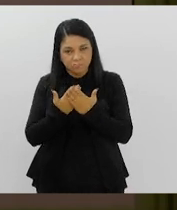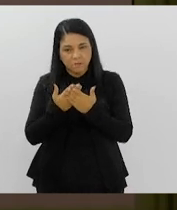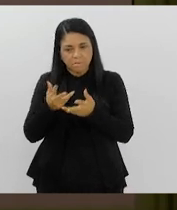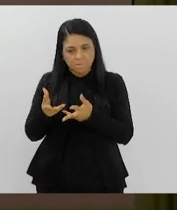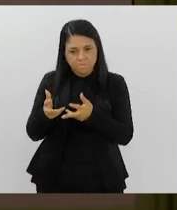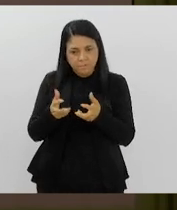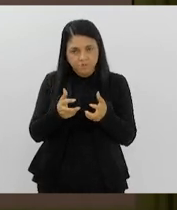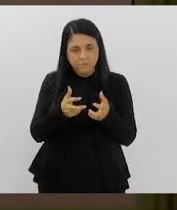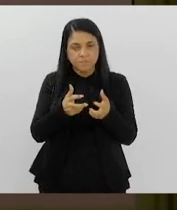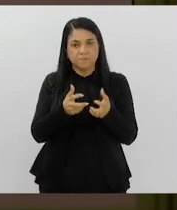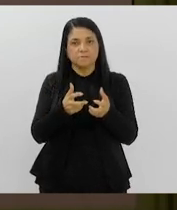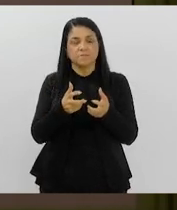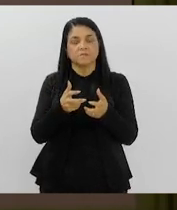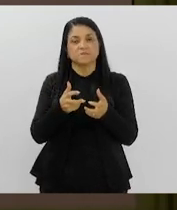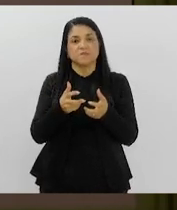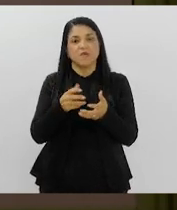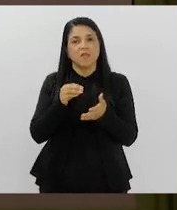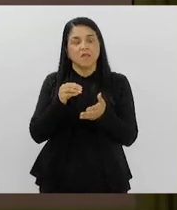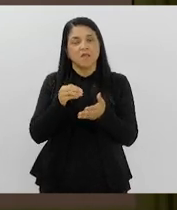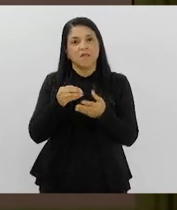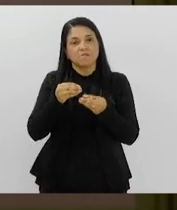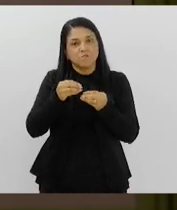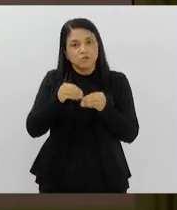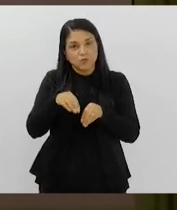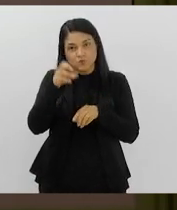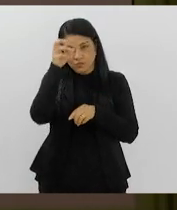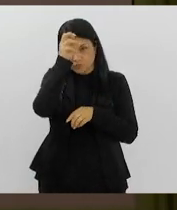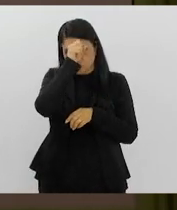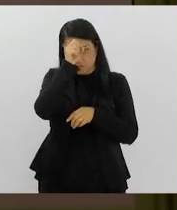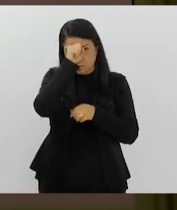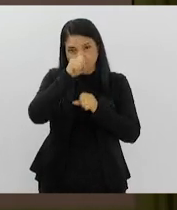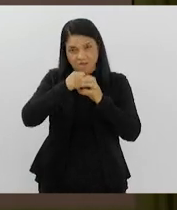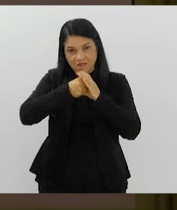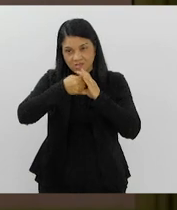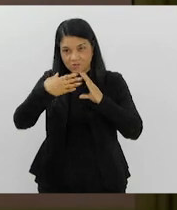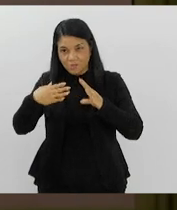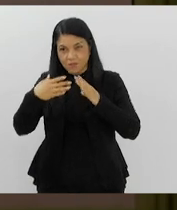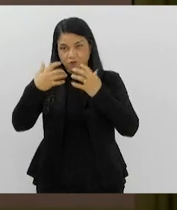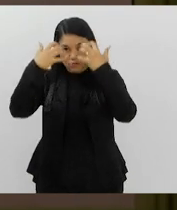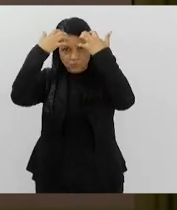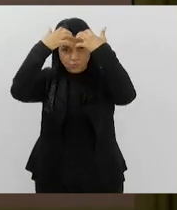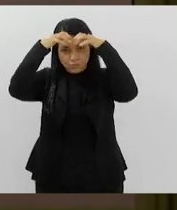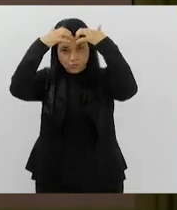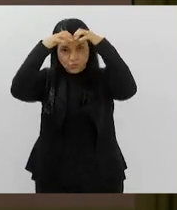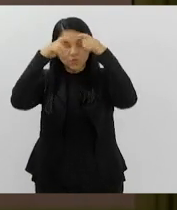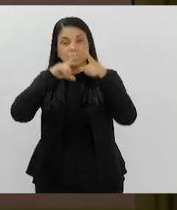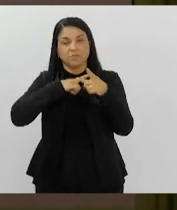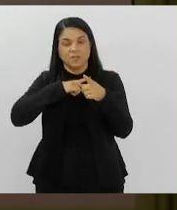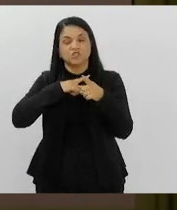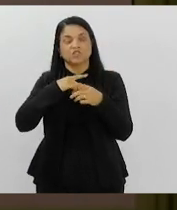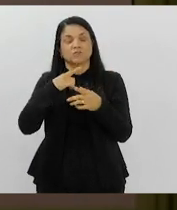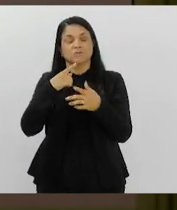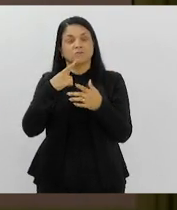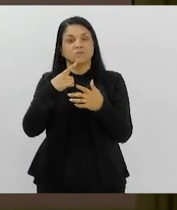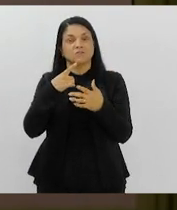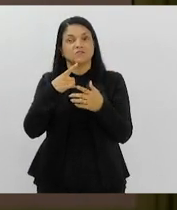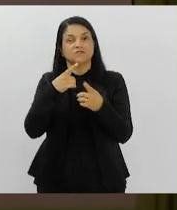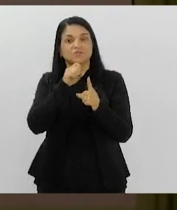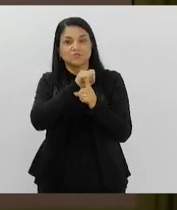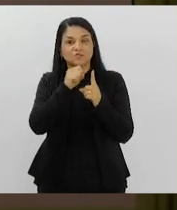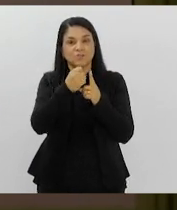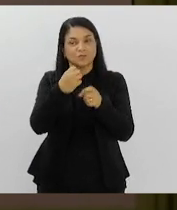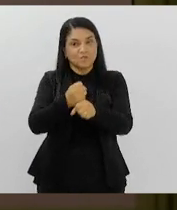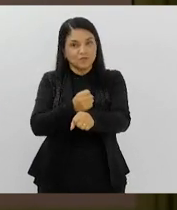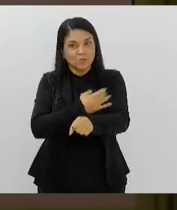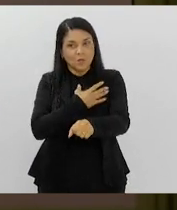além das lacunas de aprendizagem, das questões, né, de aspectos cognitivos, nós tínhamos as questões socioemocionais que precisavam de